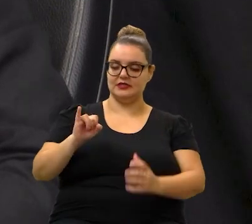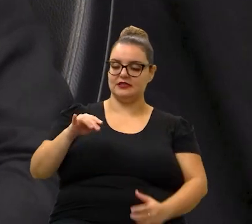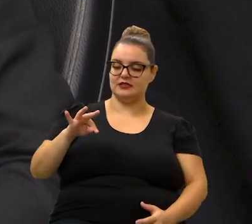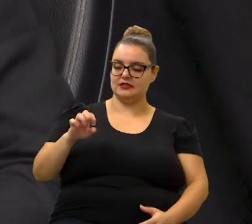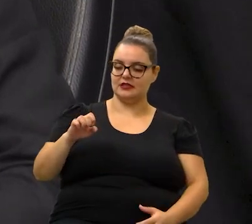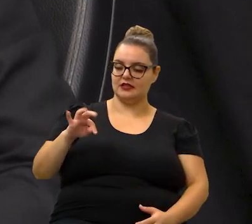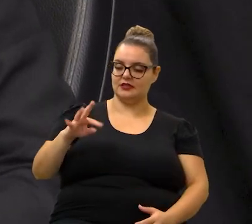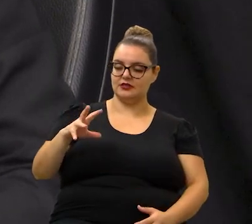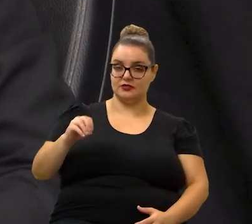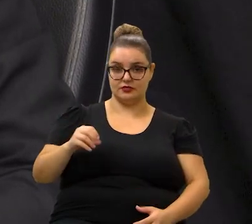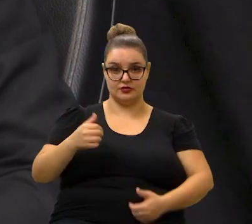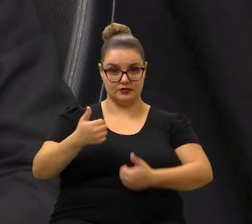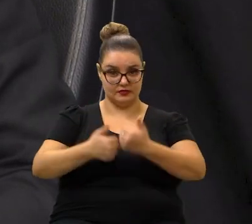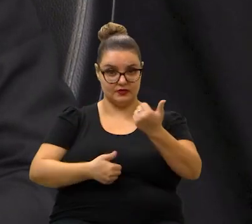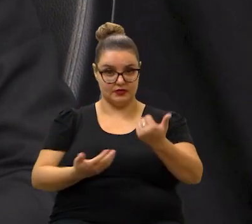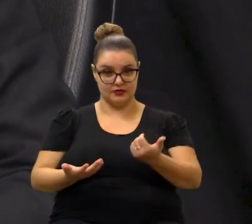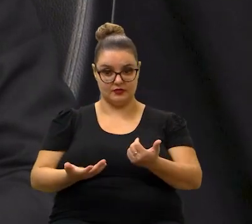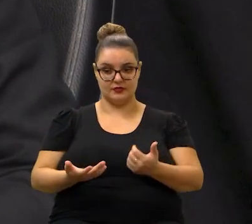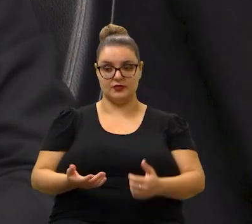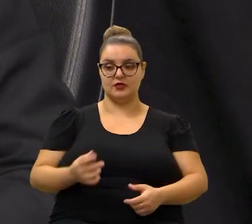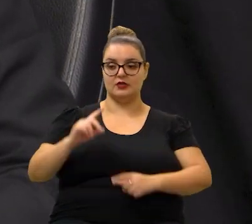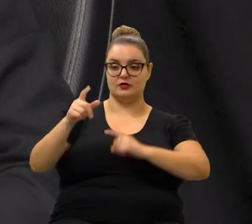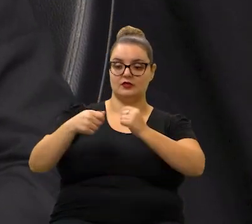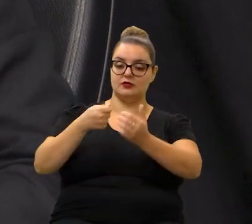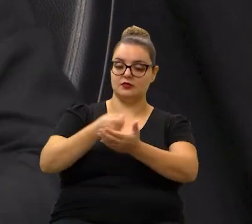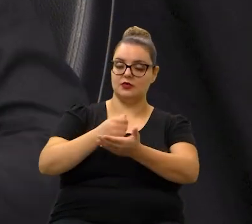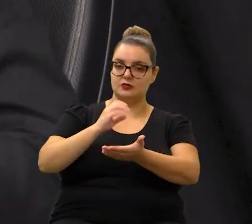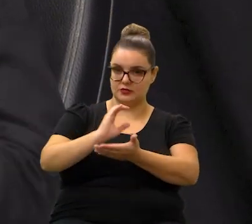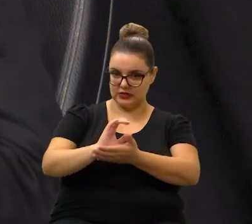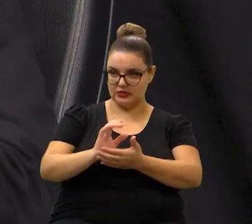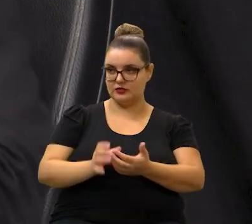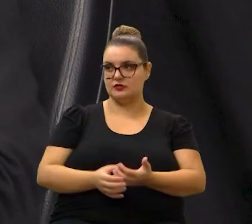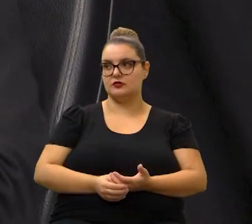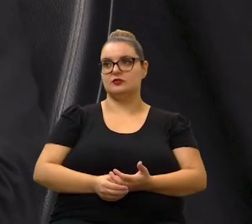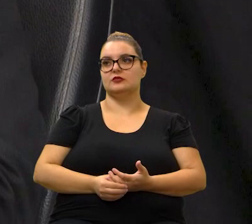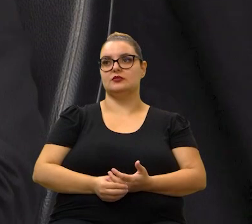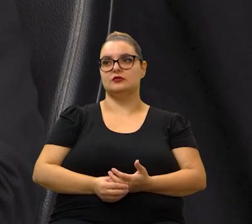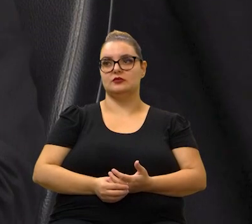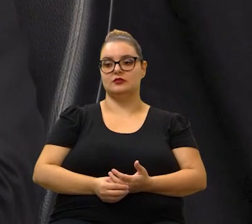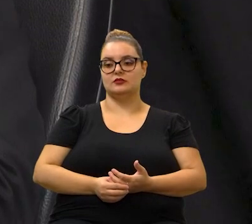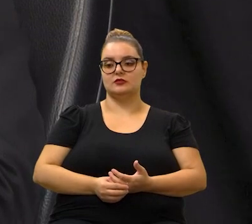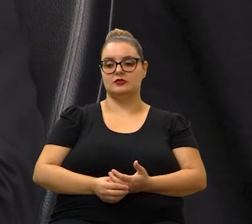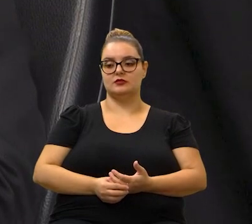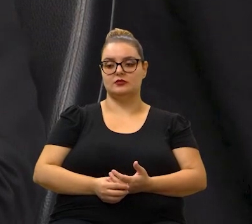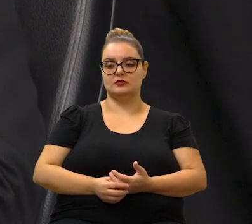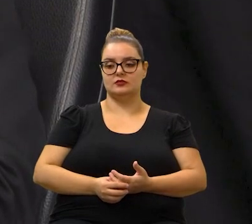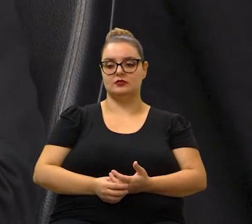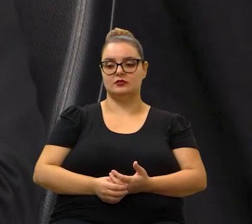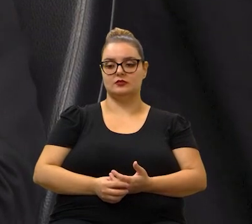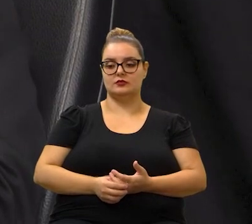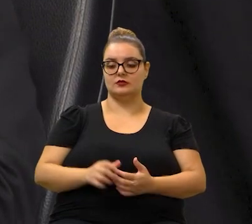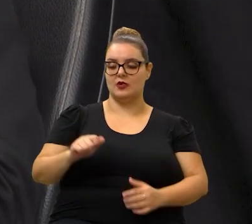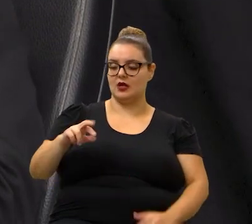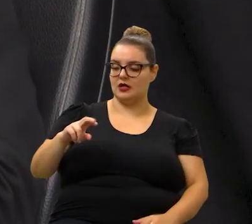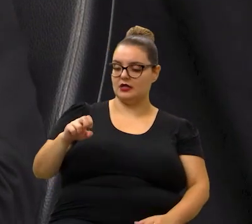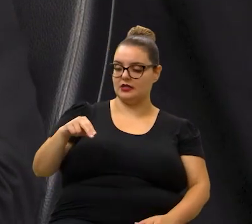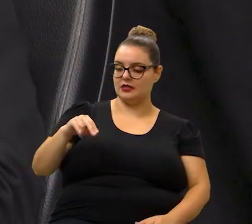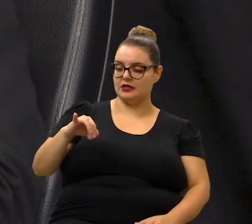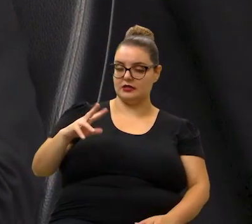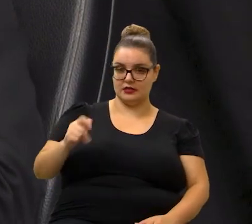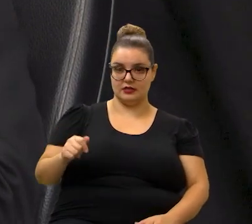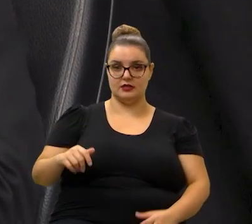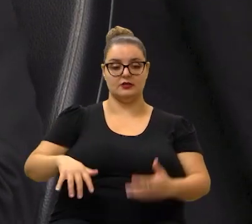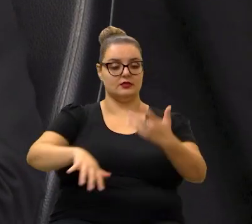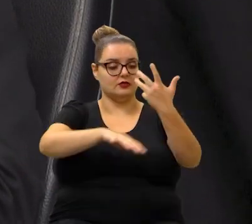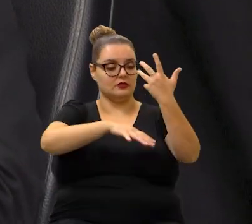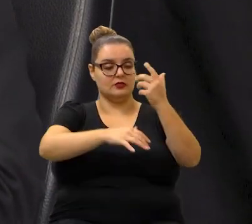futebol então nós eu com a emenda parlamentar eu destinei uma areninha aqui numa praça